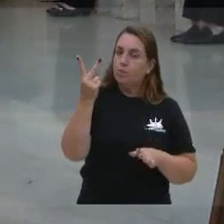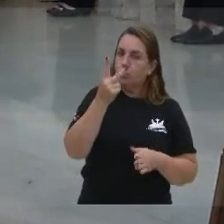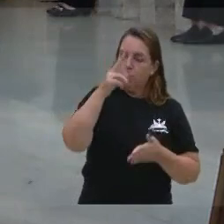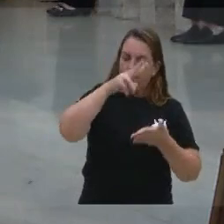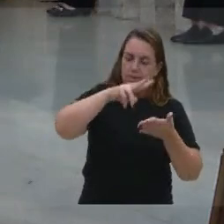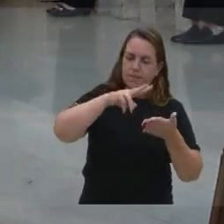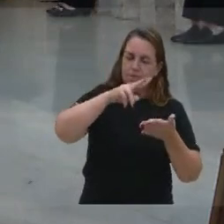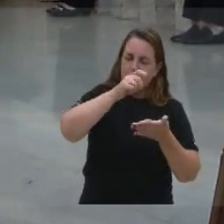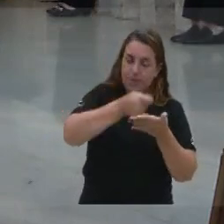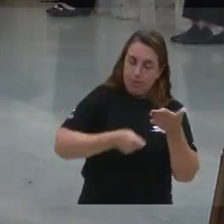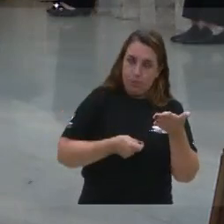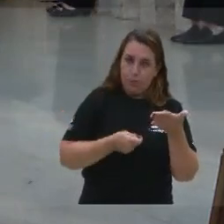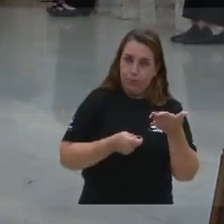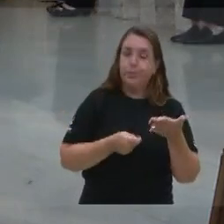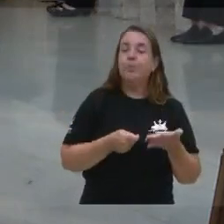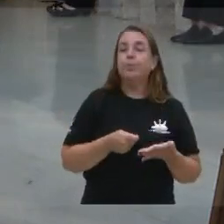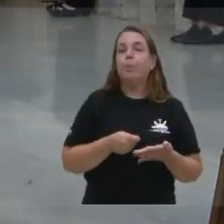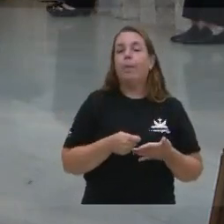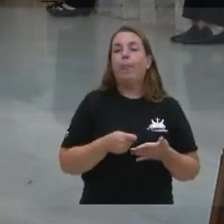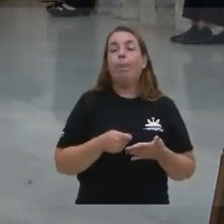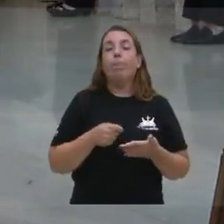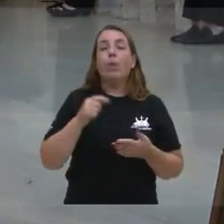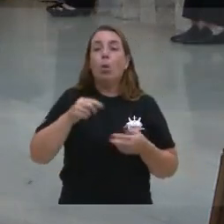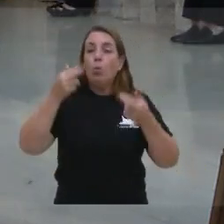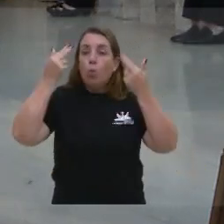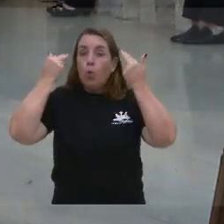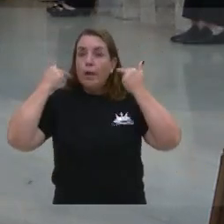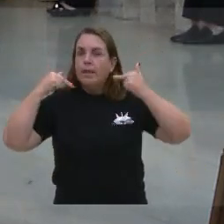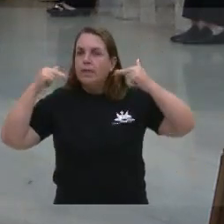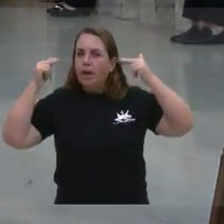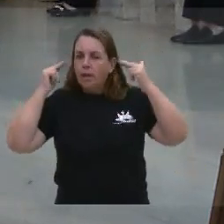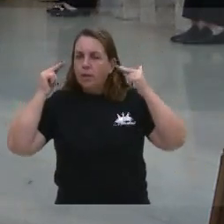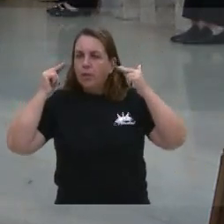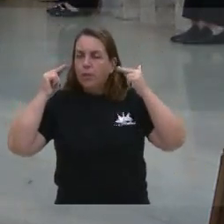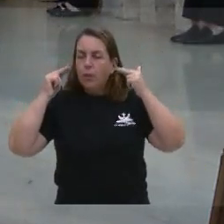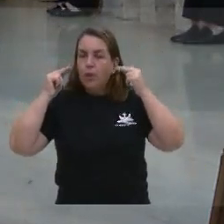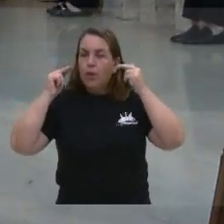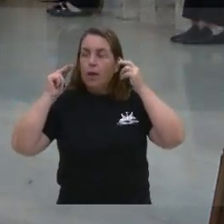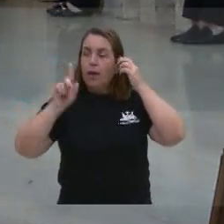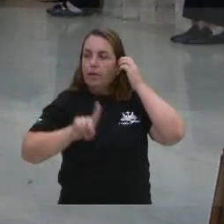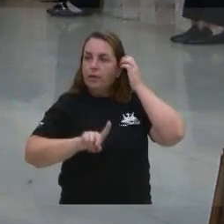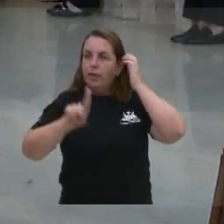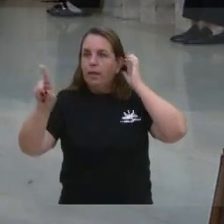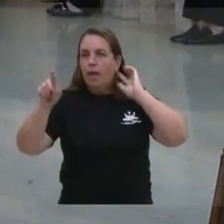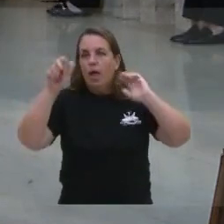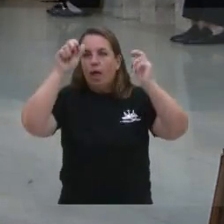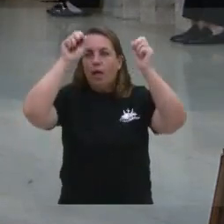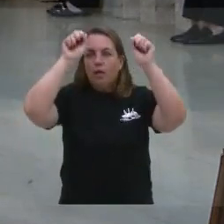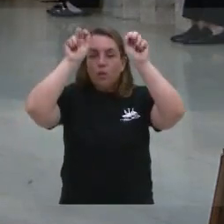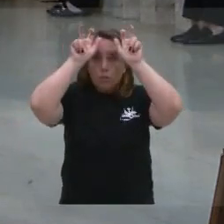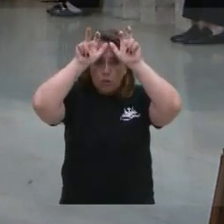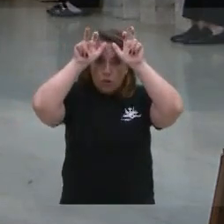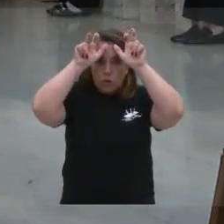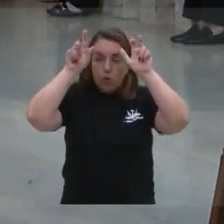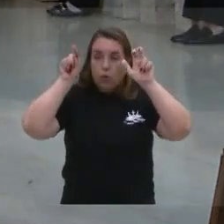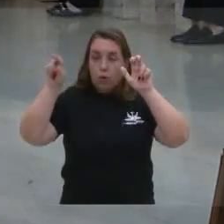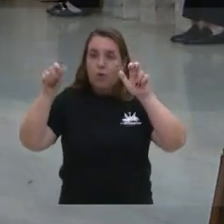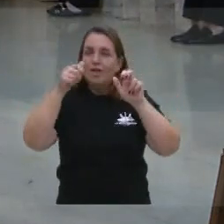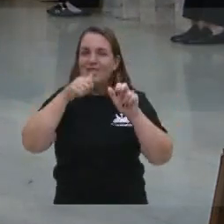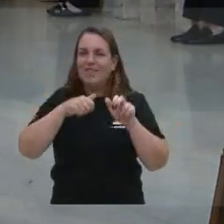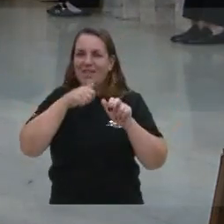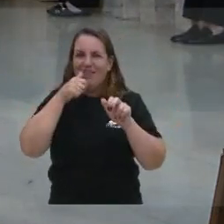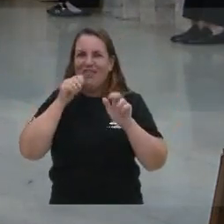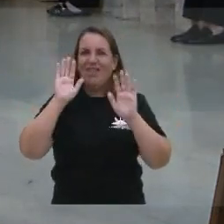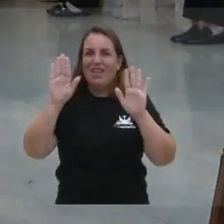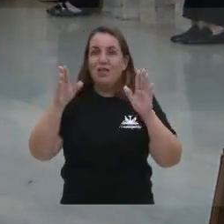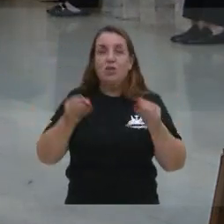textos. O Cordeiro que lá no Egito foi sacrificado e colocado